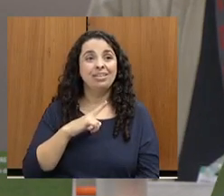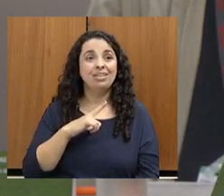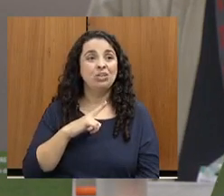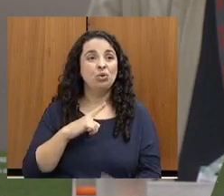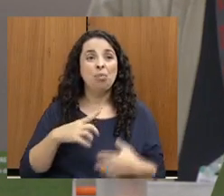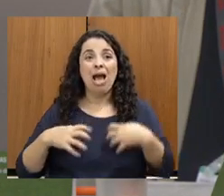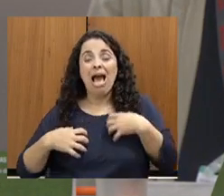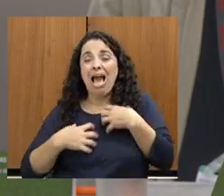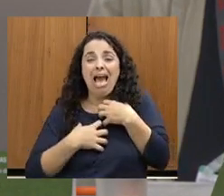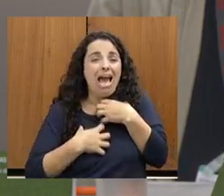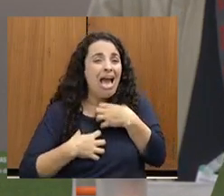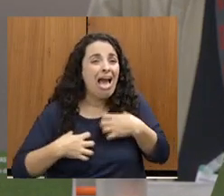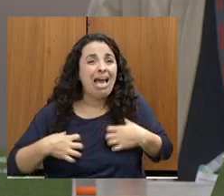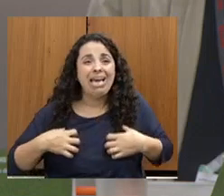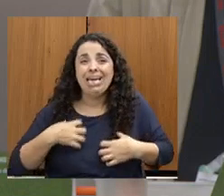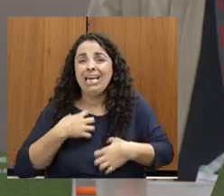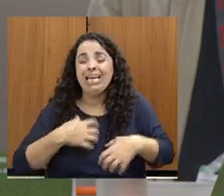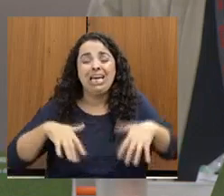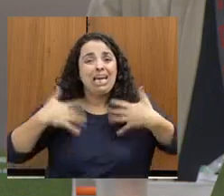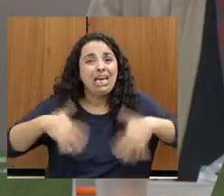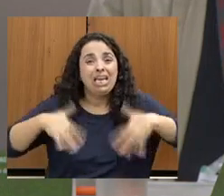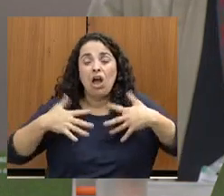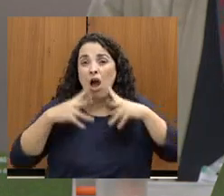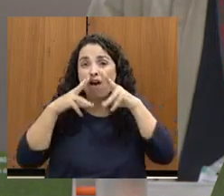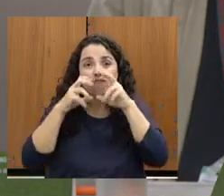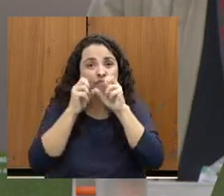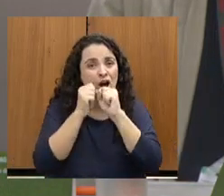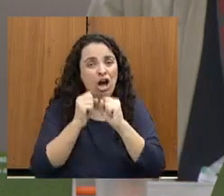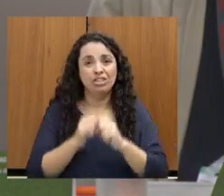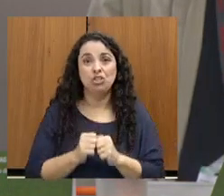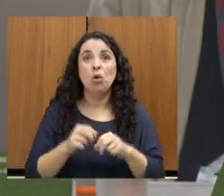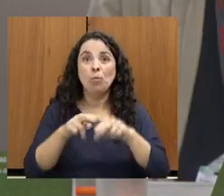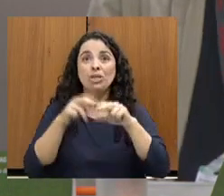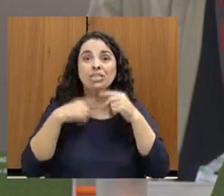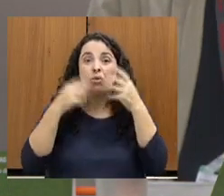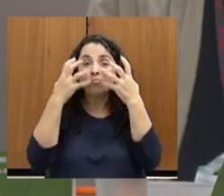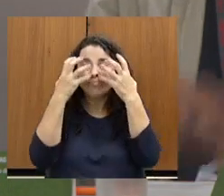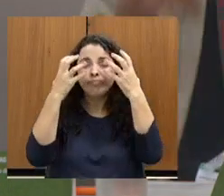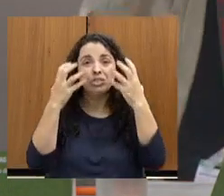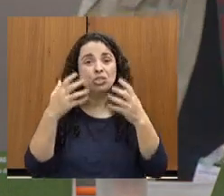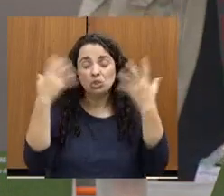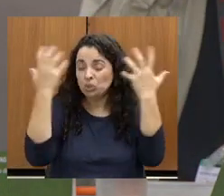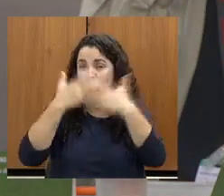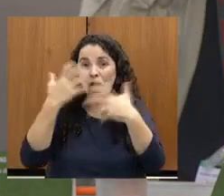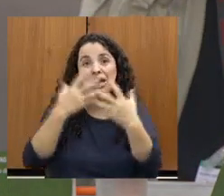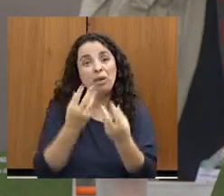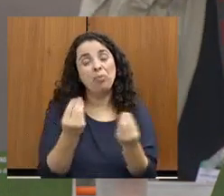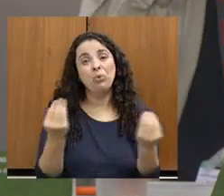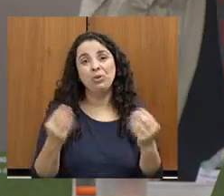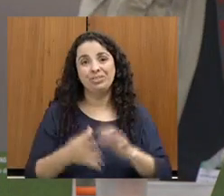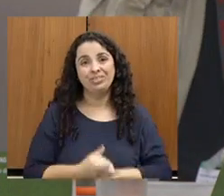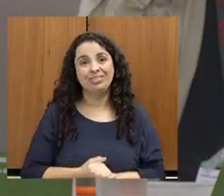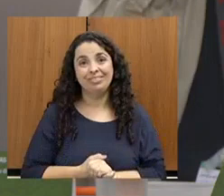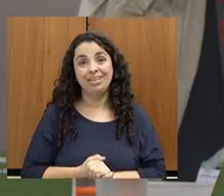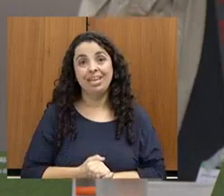Meu filho, agora, isso não acontecia antes da agressão, agora, quando ele entra em crise, ele fica não verbal.